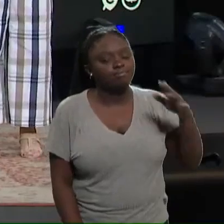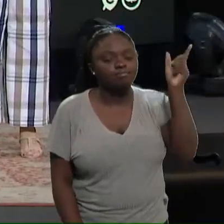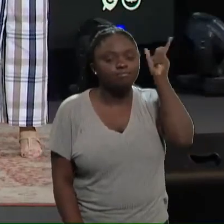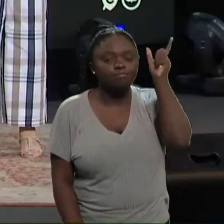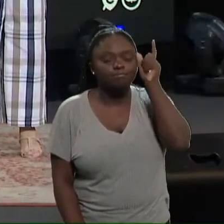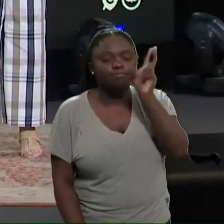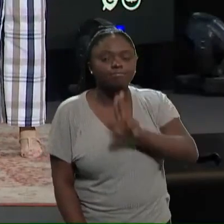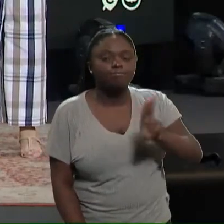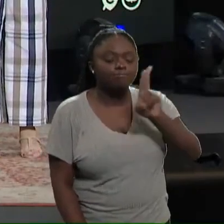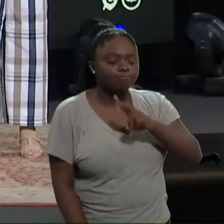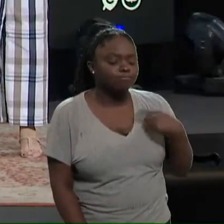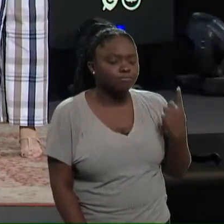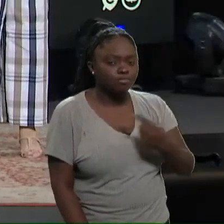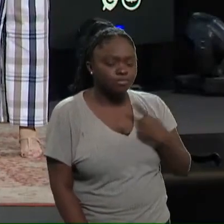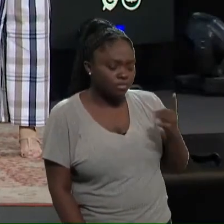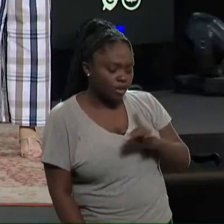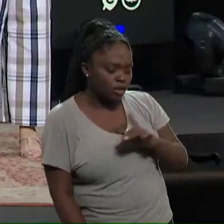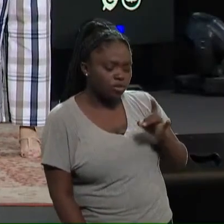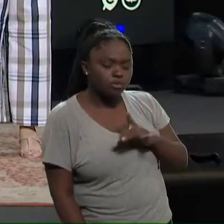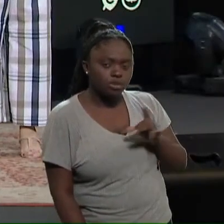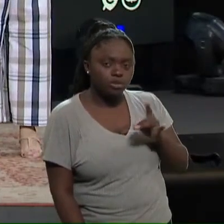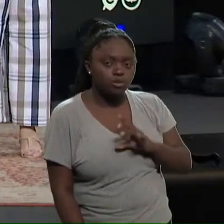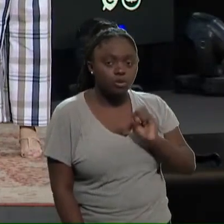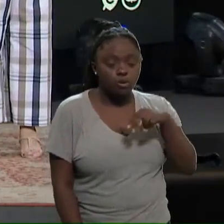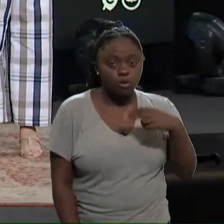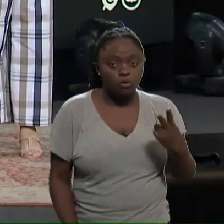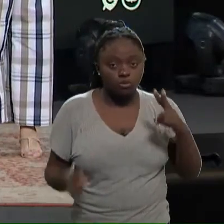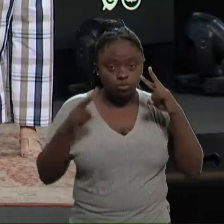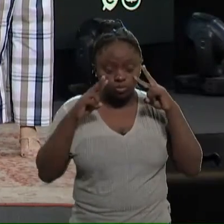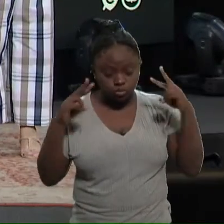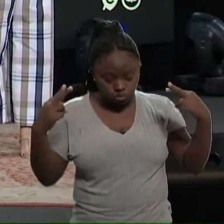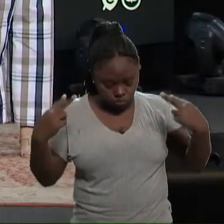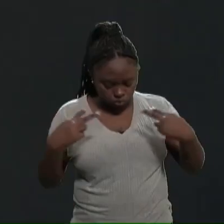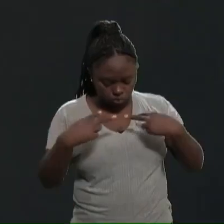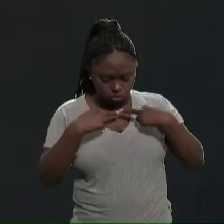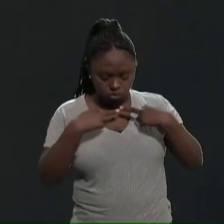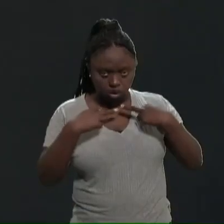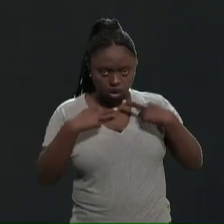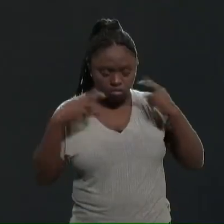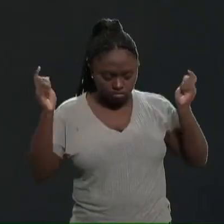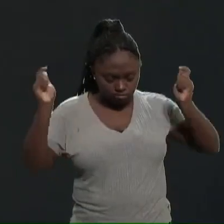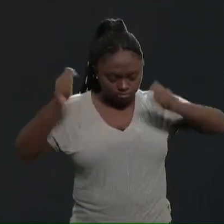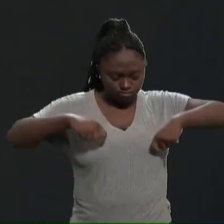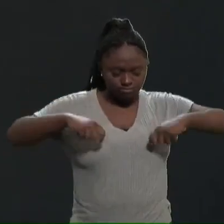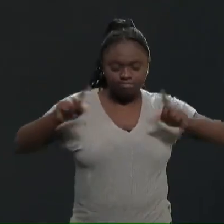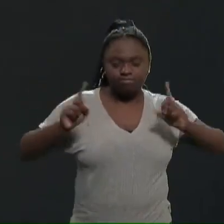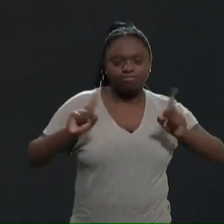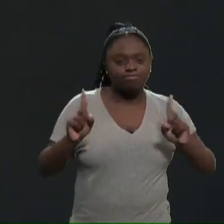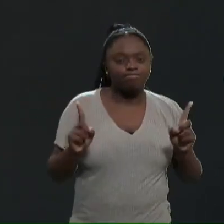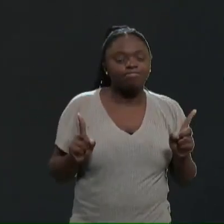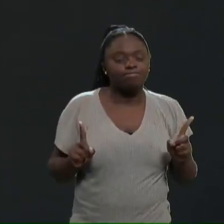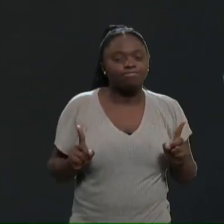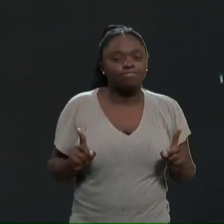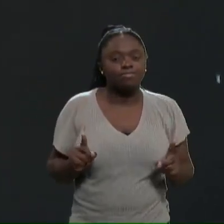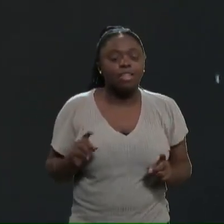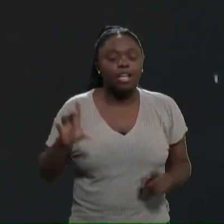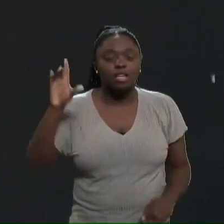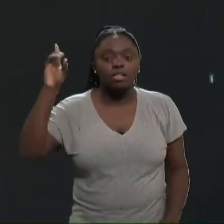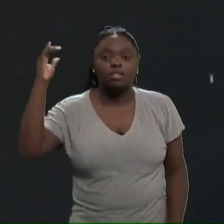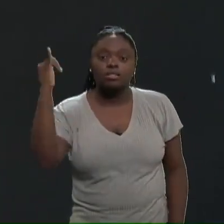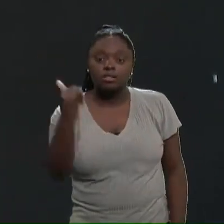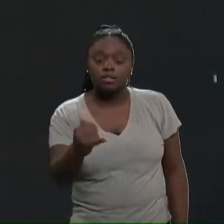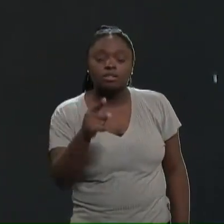nos amedrontar. Ou nós olhamos demais para nós mesmos e enxergamos a nossa incapacidade. Sabe o que Deus está dizendo para